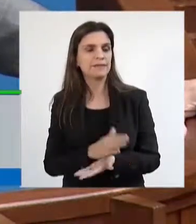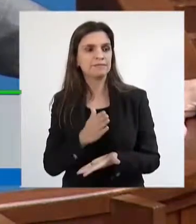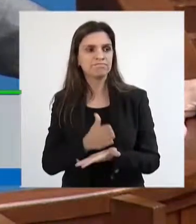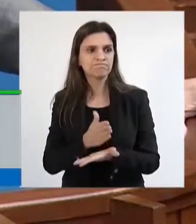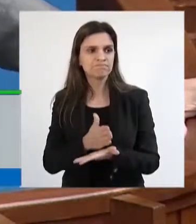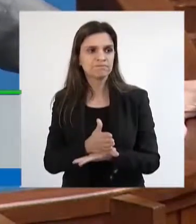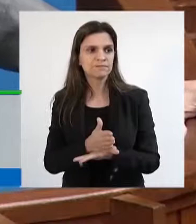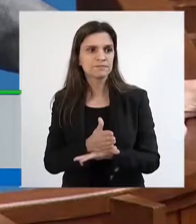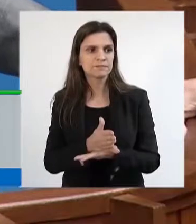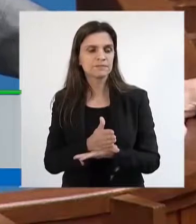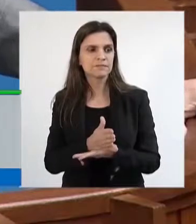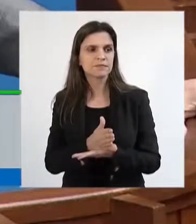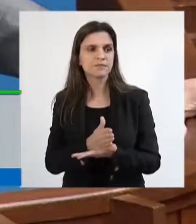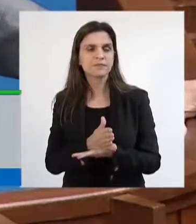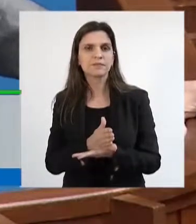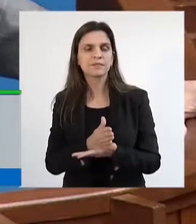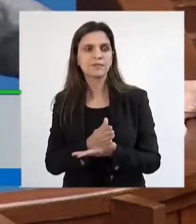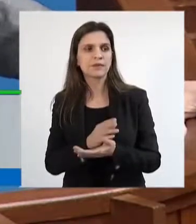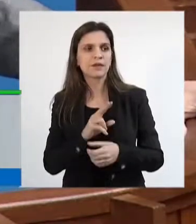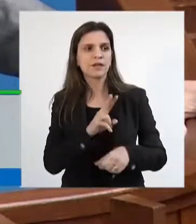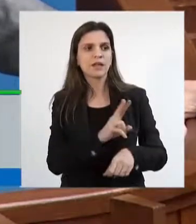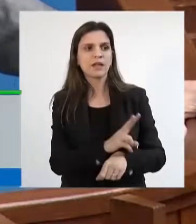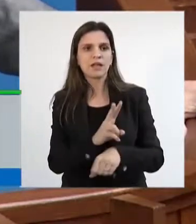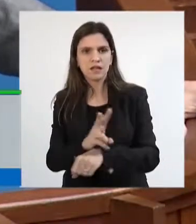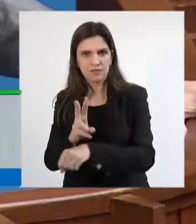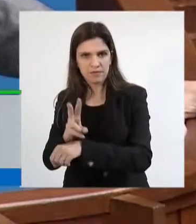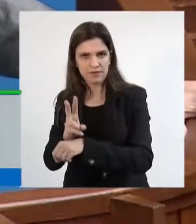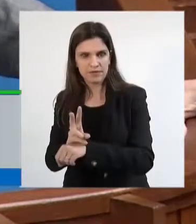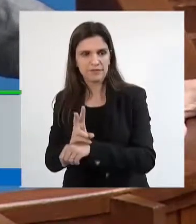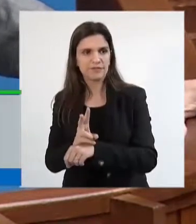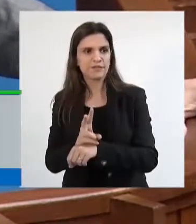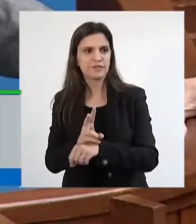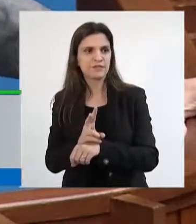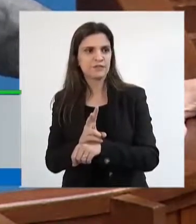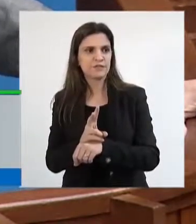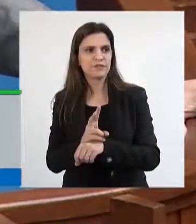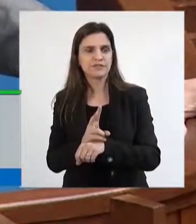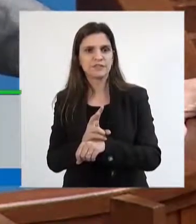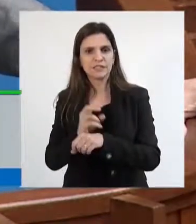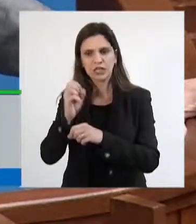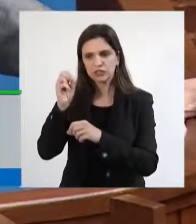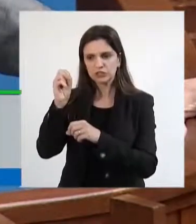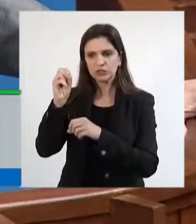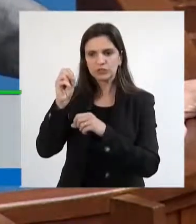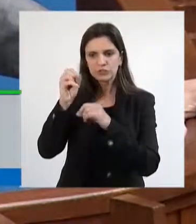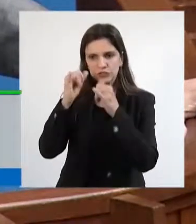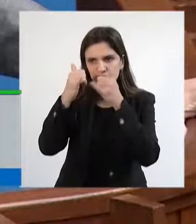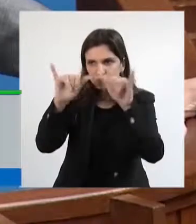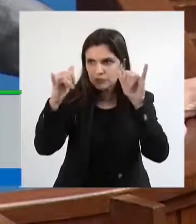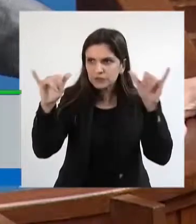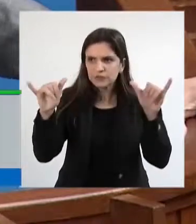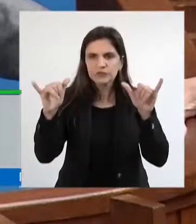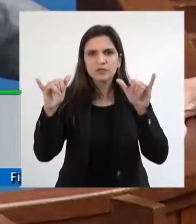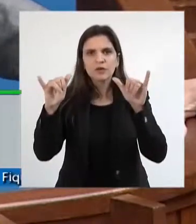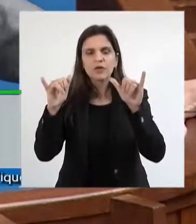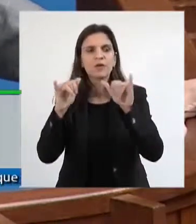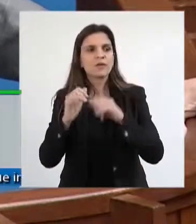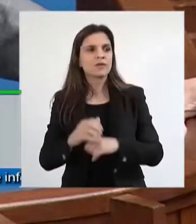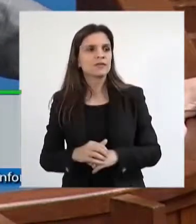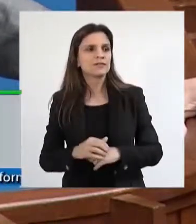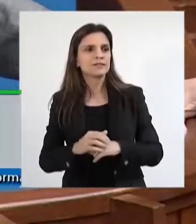A, que beneficia as geradoras, né, e transmissoras de energia, teve um